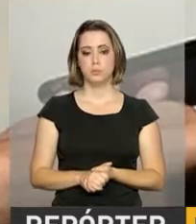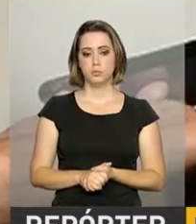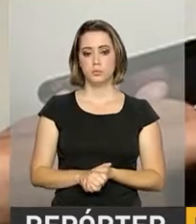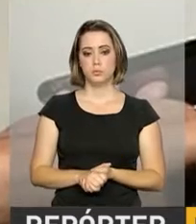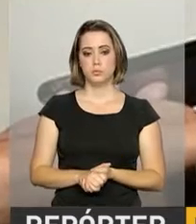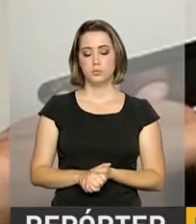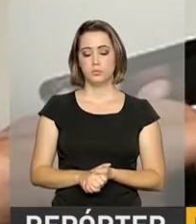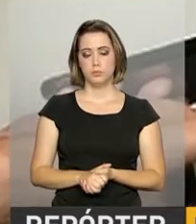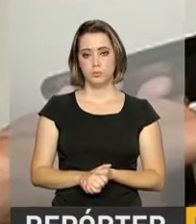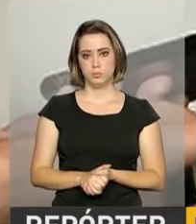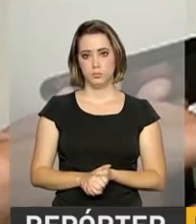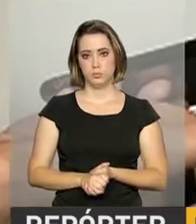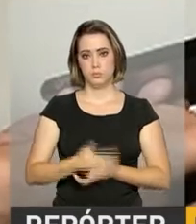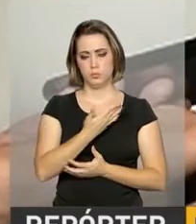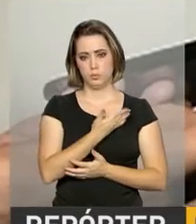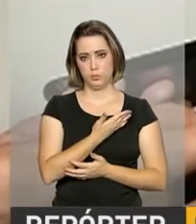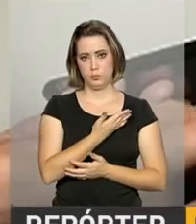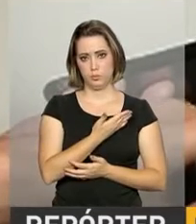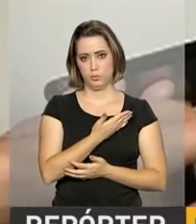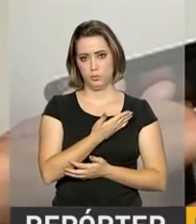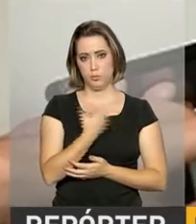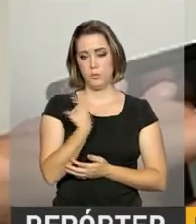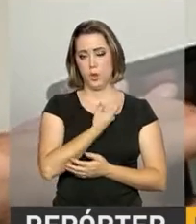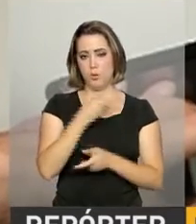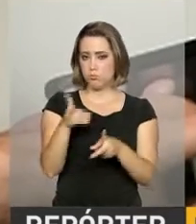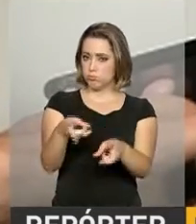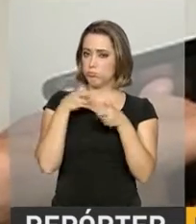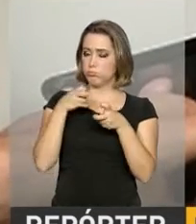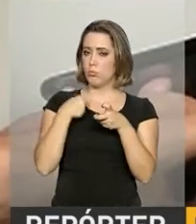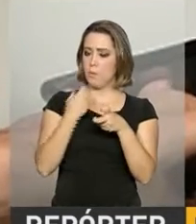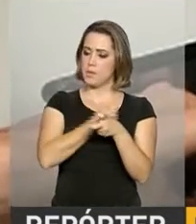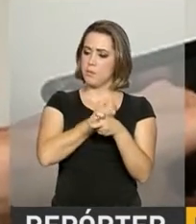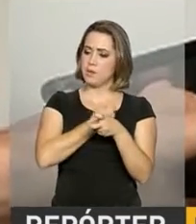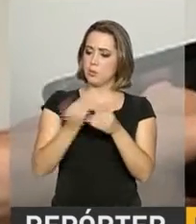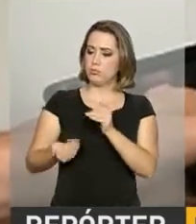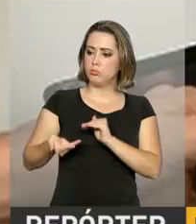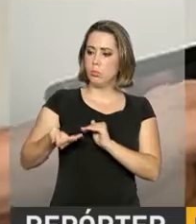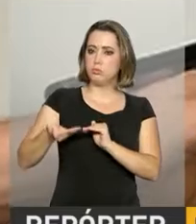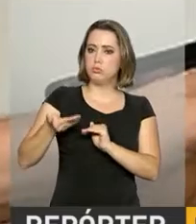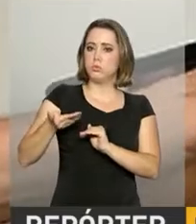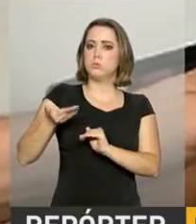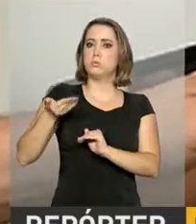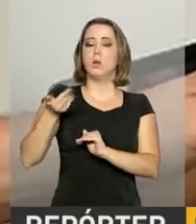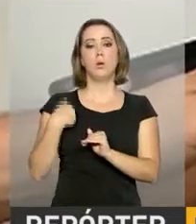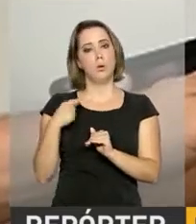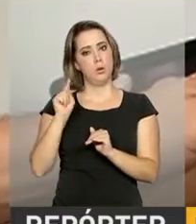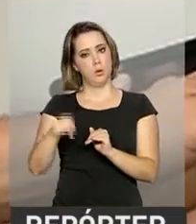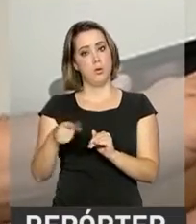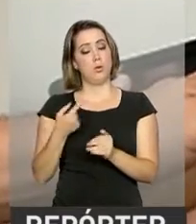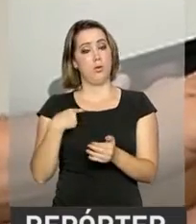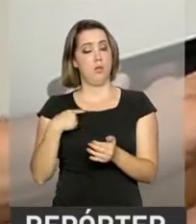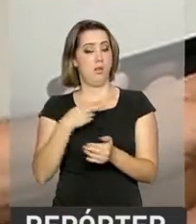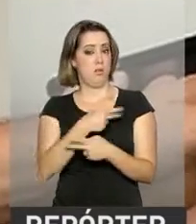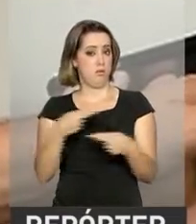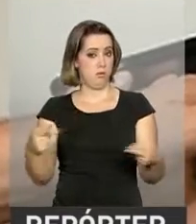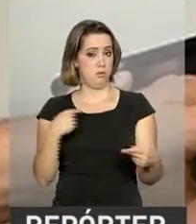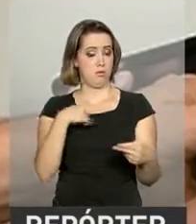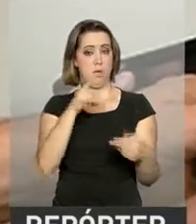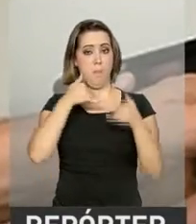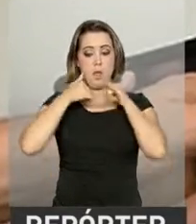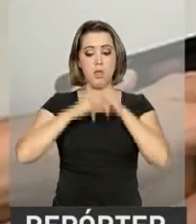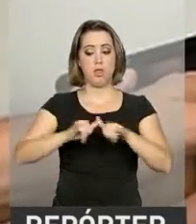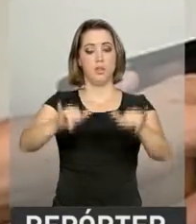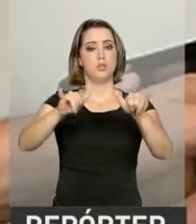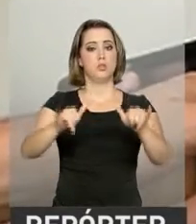indicadores importantes da atividade econômica que já está reagindo. Alguns itens, como por exemplo consumo de